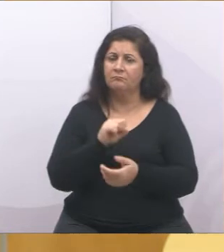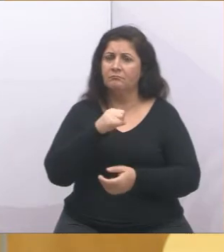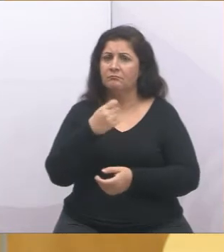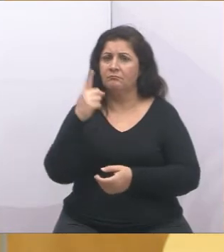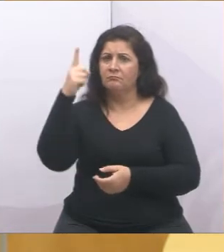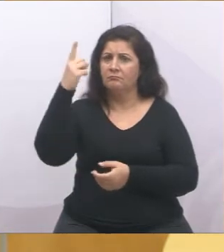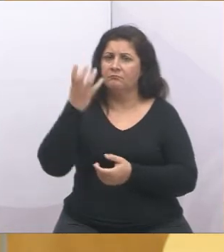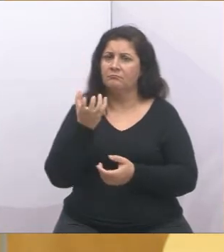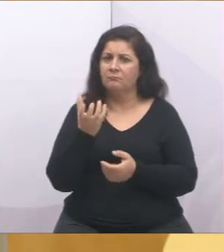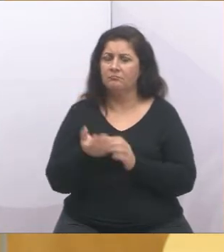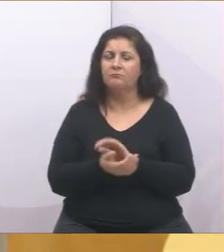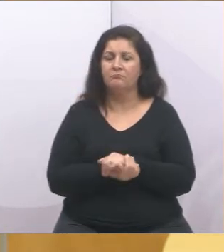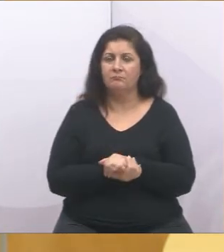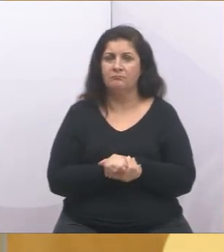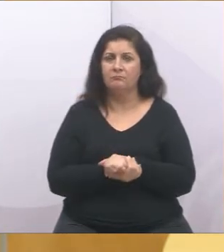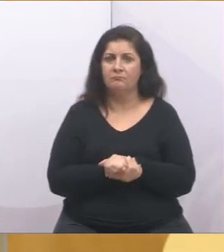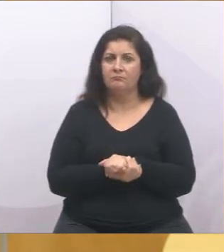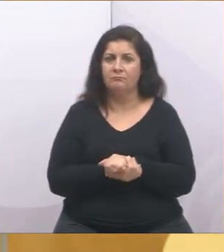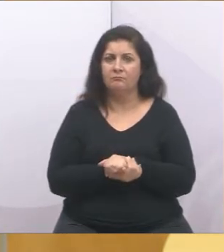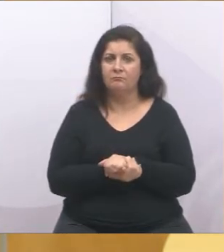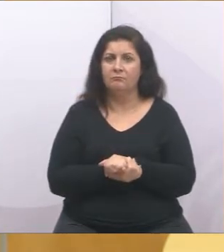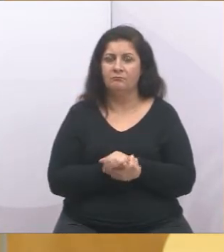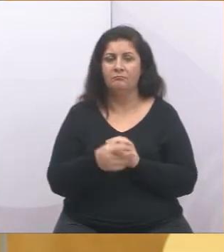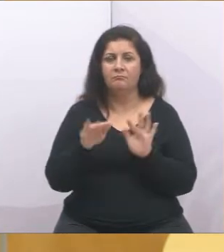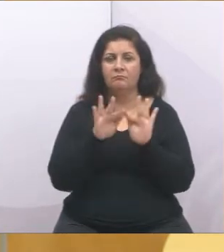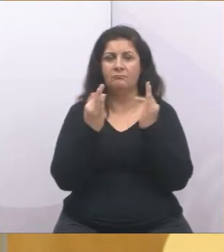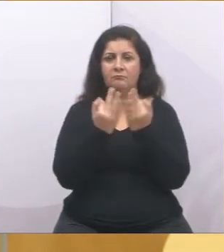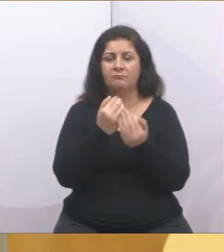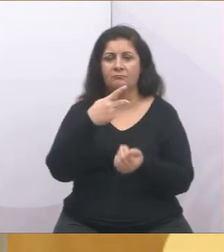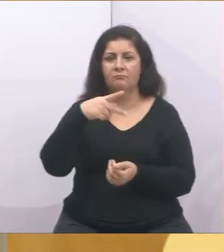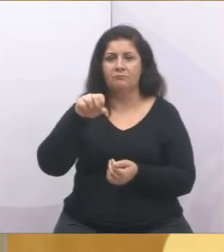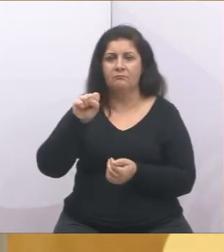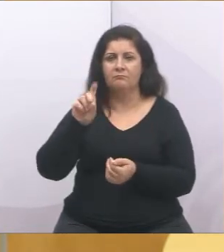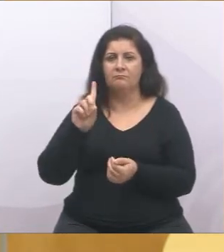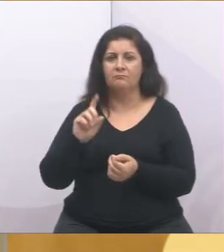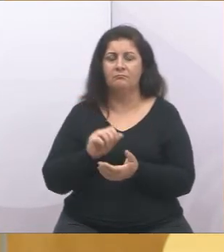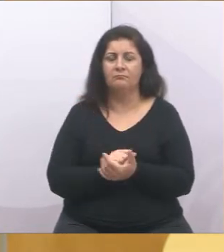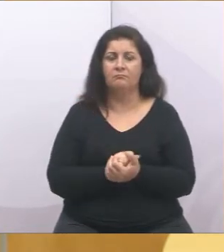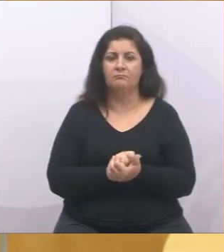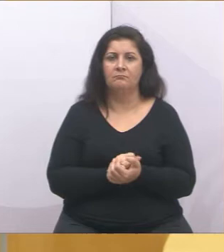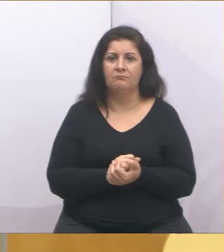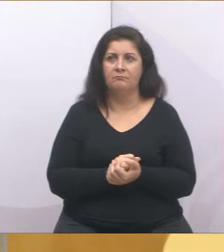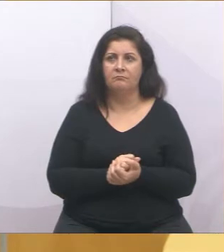gente virou uma família PSD que vai continuar assim, se Deus quiser.